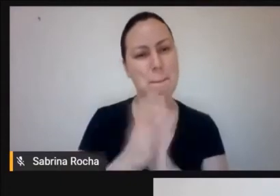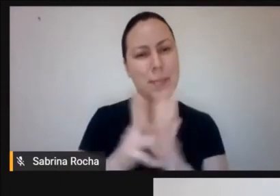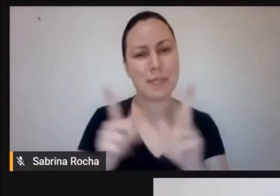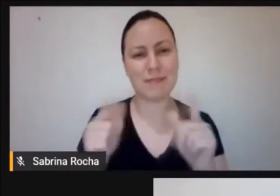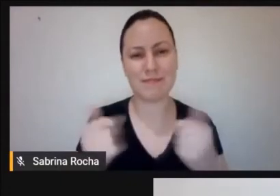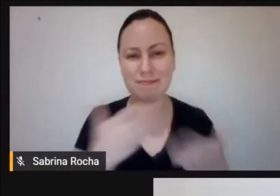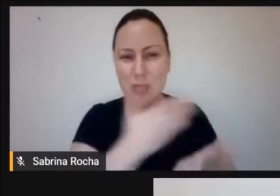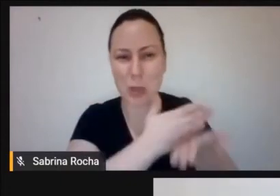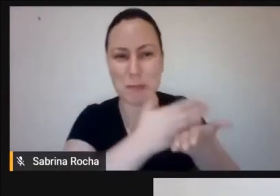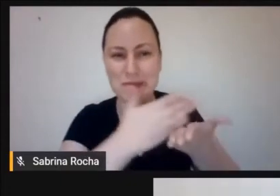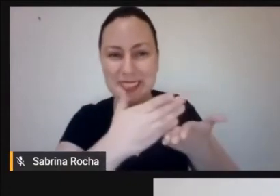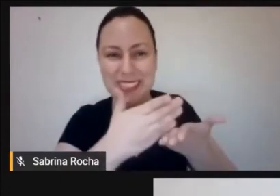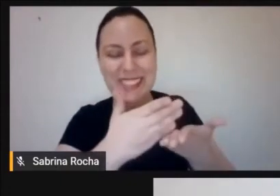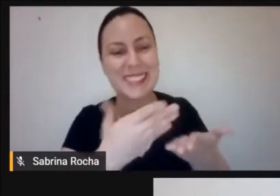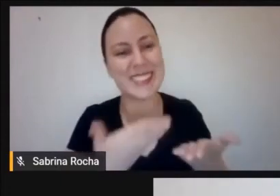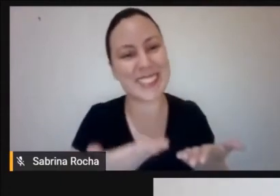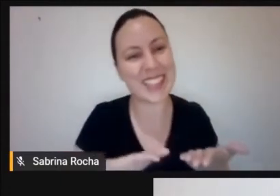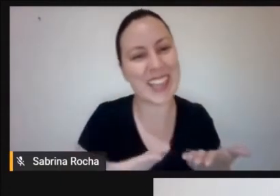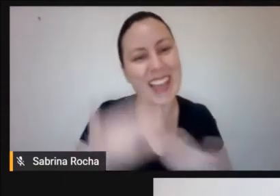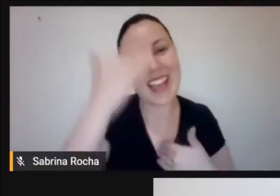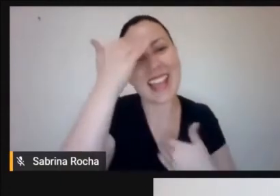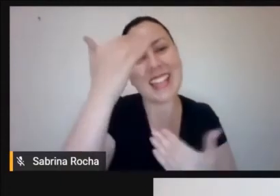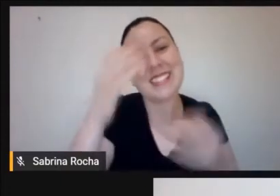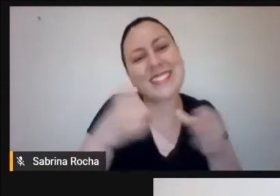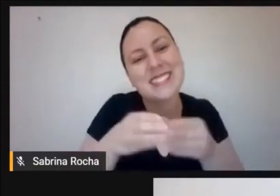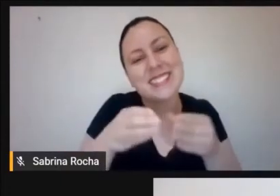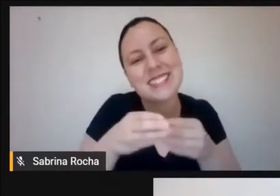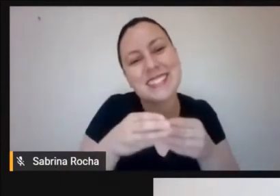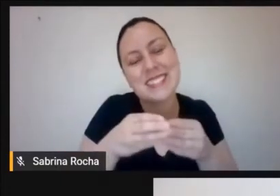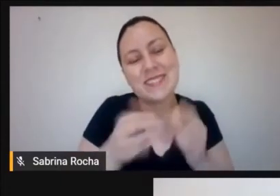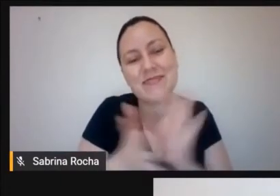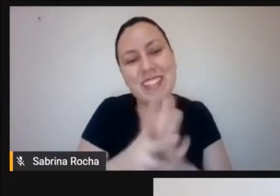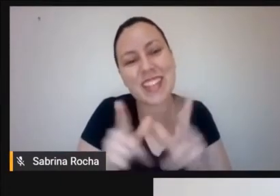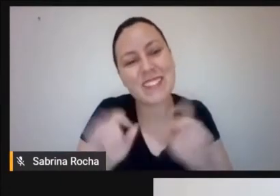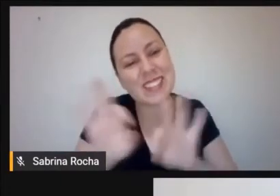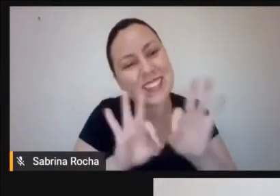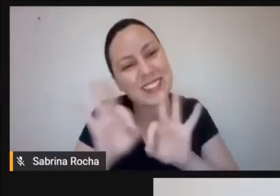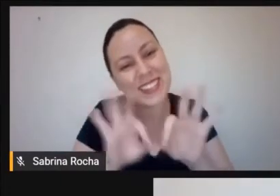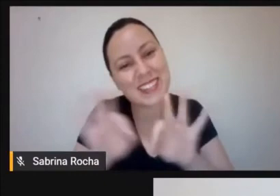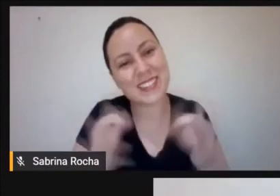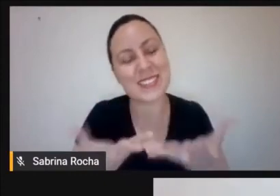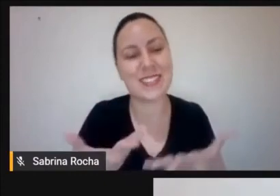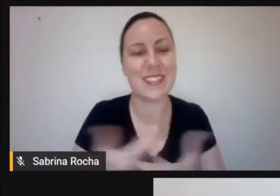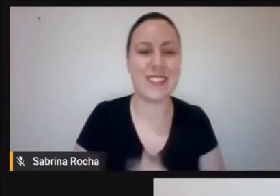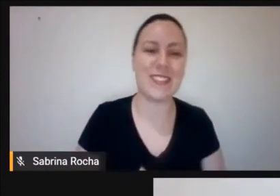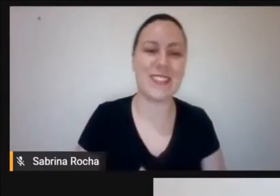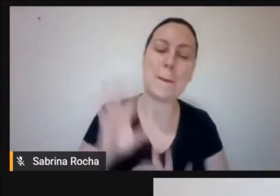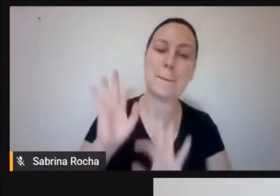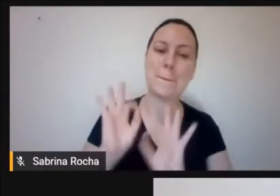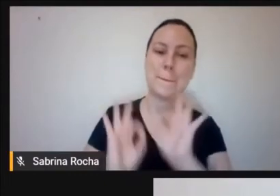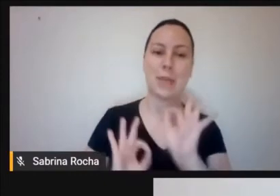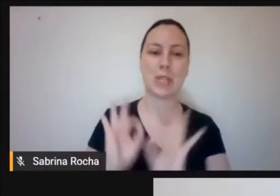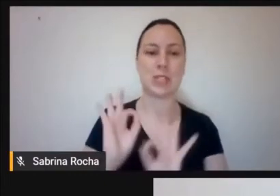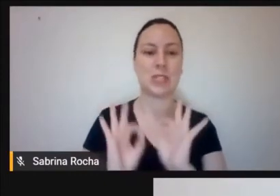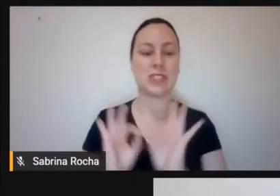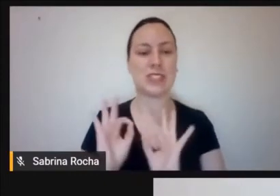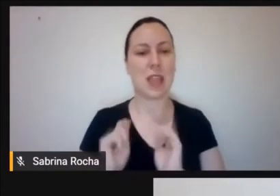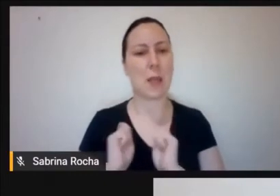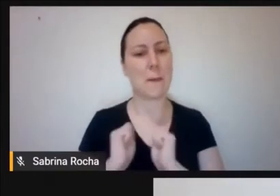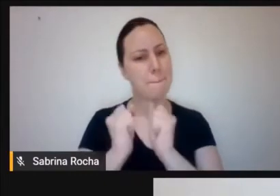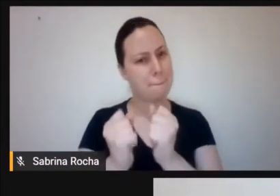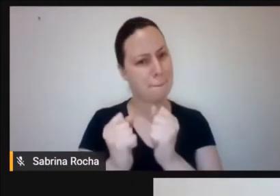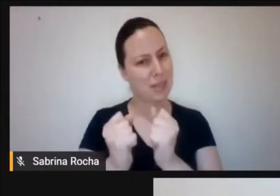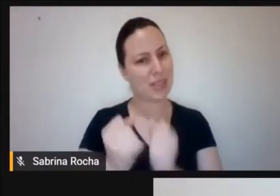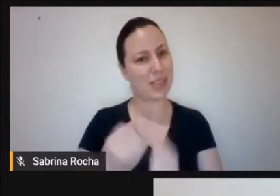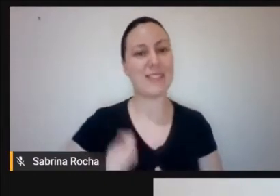nosso webinar. Agradeço em nome dessa equipe maravilhosa que se reuniu para organizar esse projeto, né, também tão potente, também tão